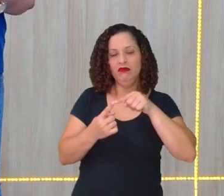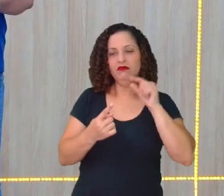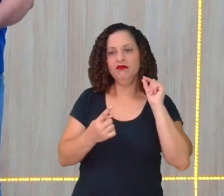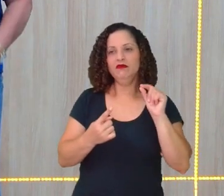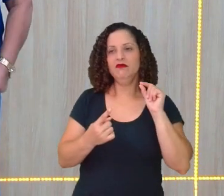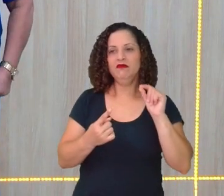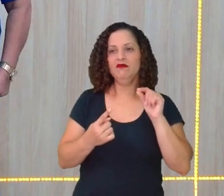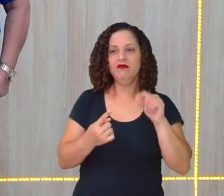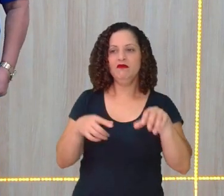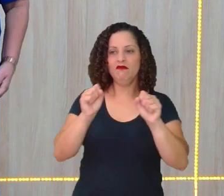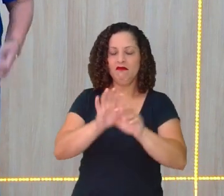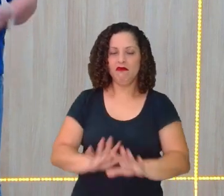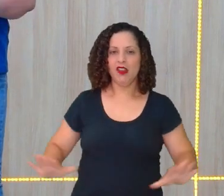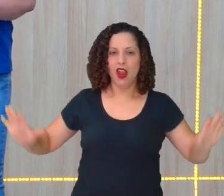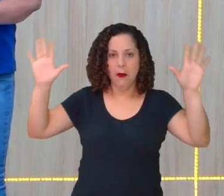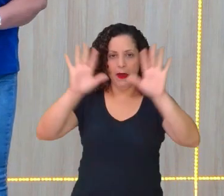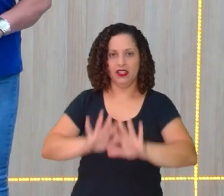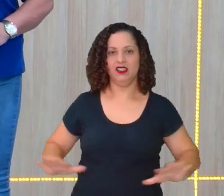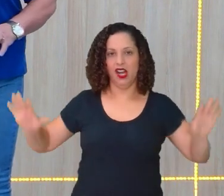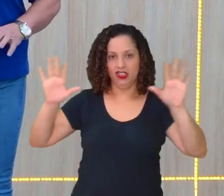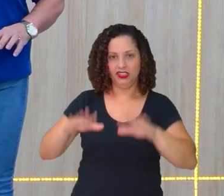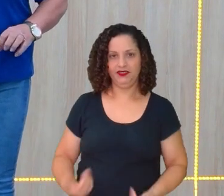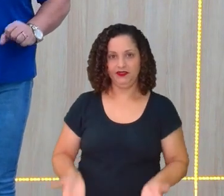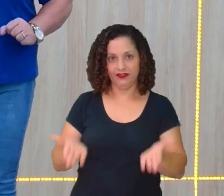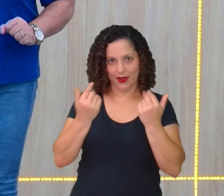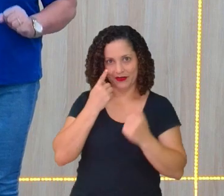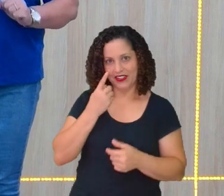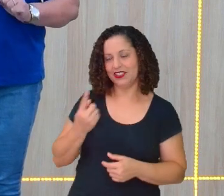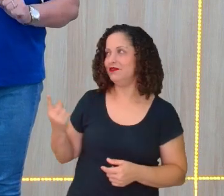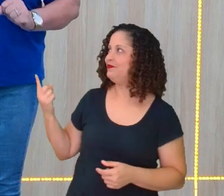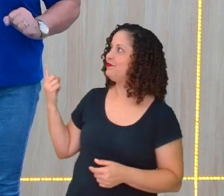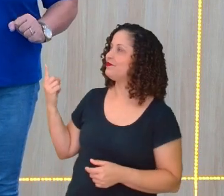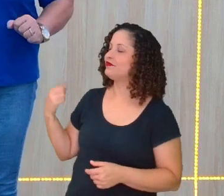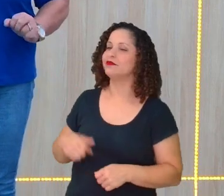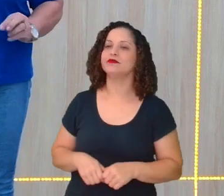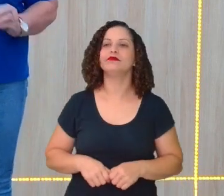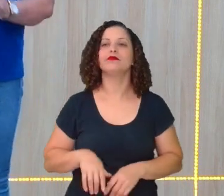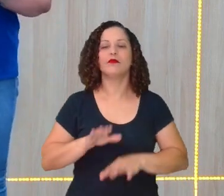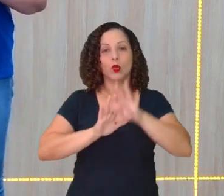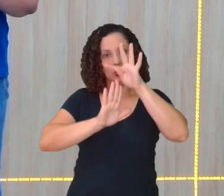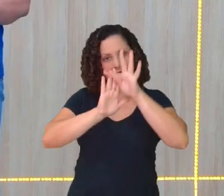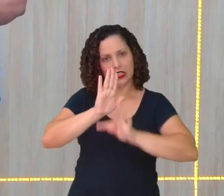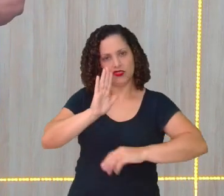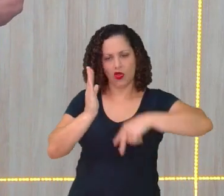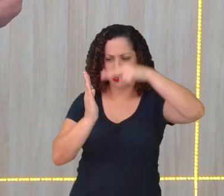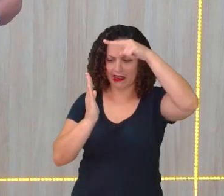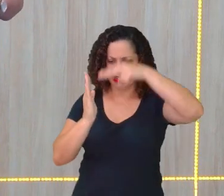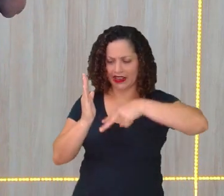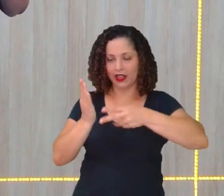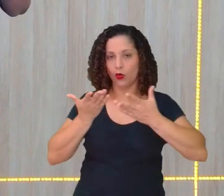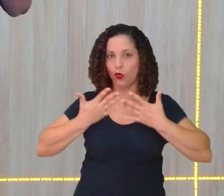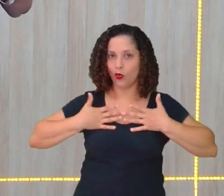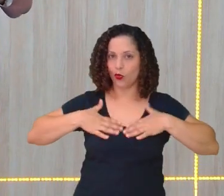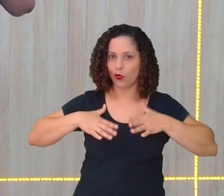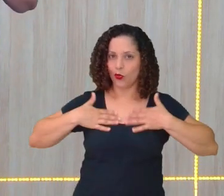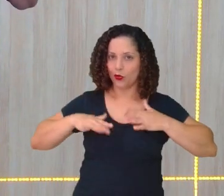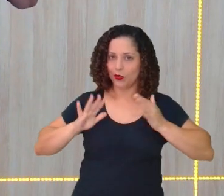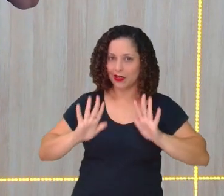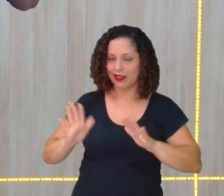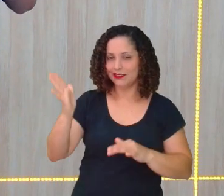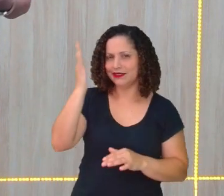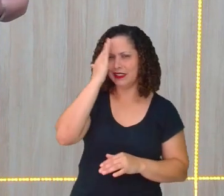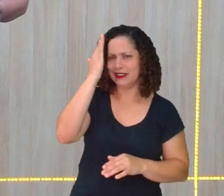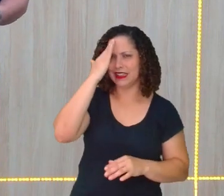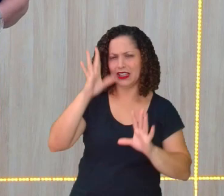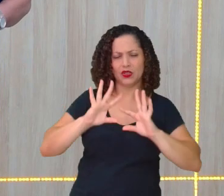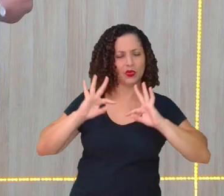é a questão de paisagem. Vamos ler comigo? É um texto que a gente precisa ler com bastante cuidado para a gente poder entender